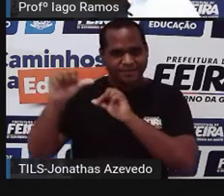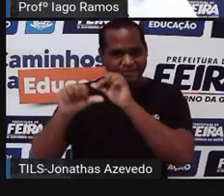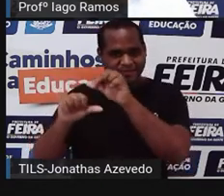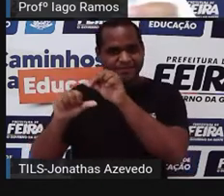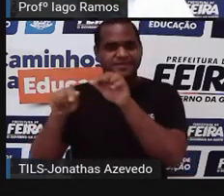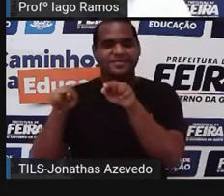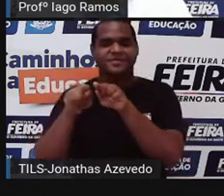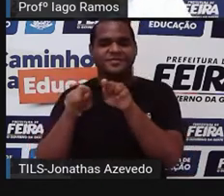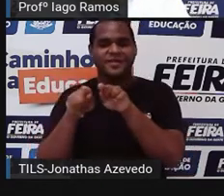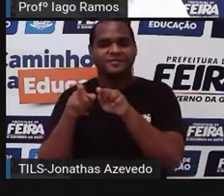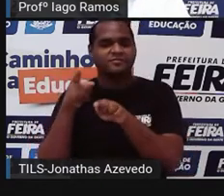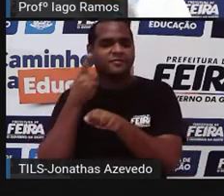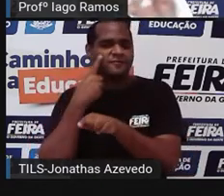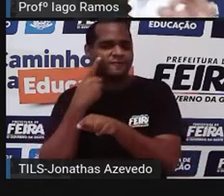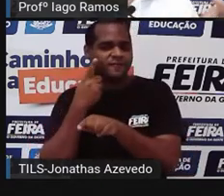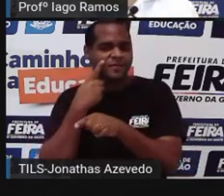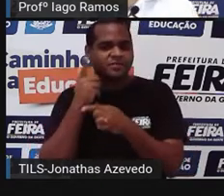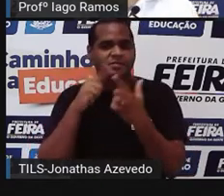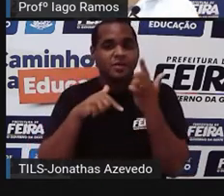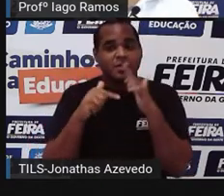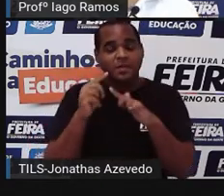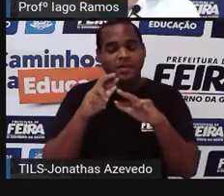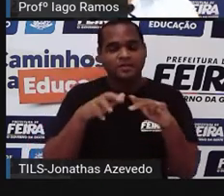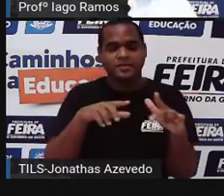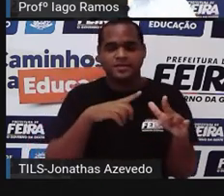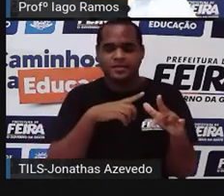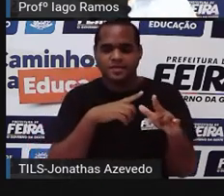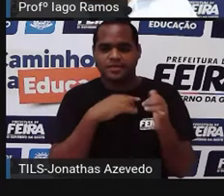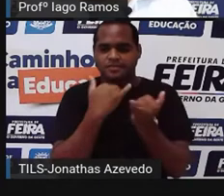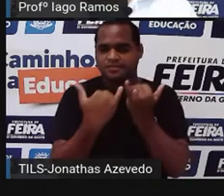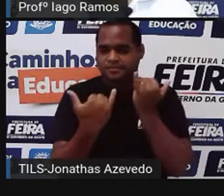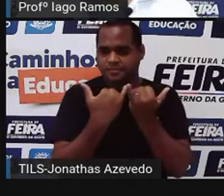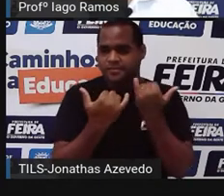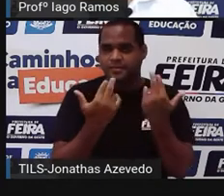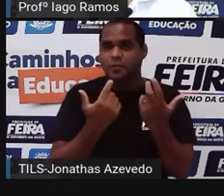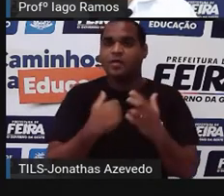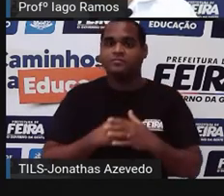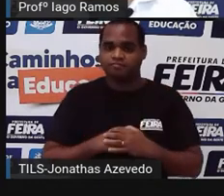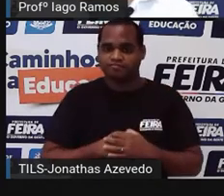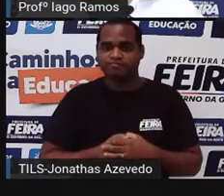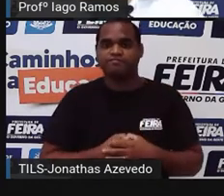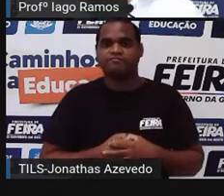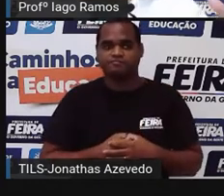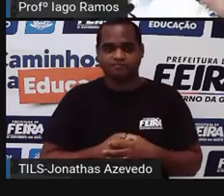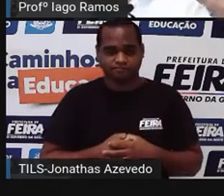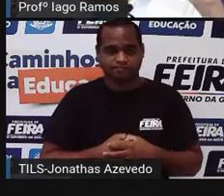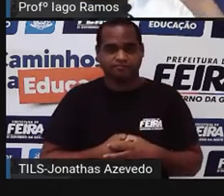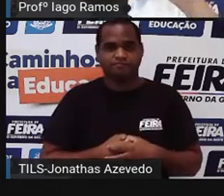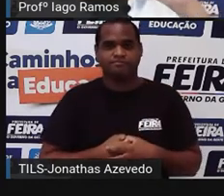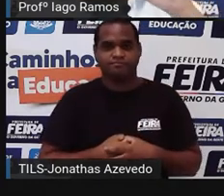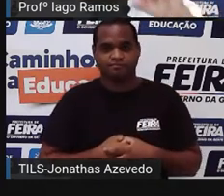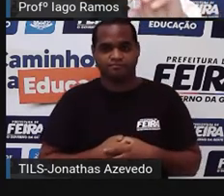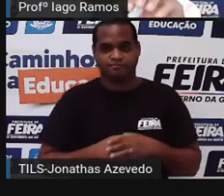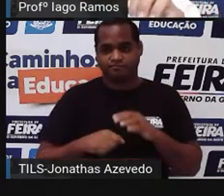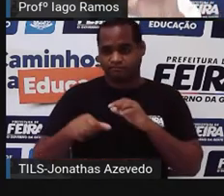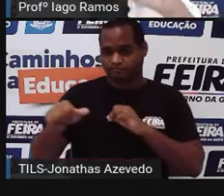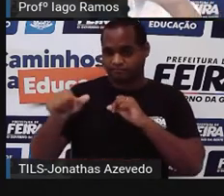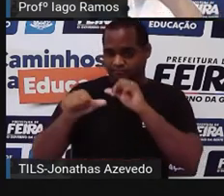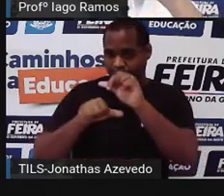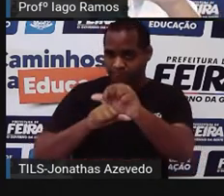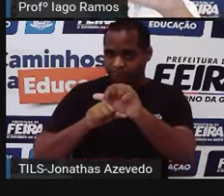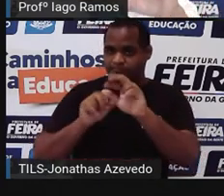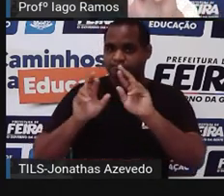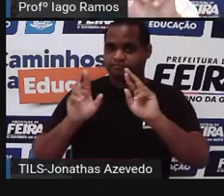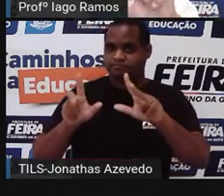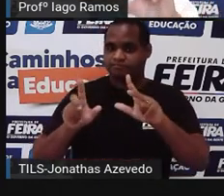e vê se as figuras são semelhantes tá as transformações